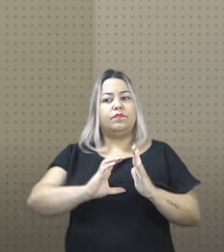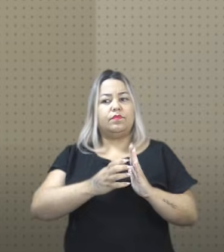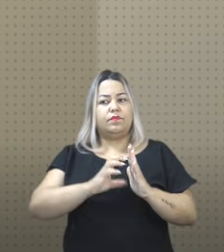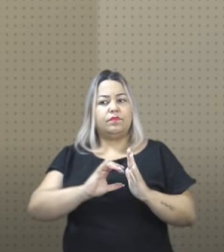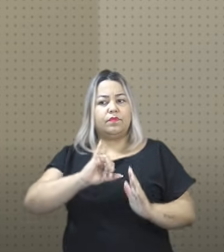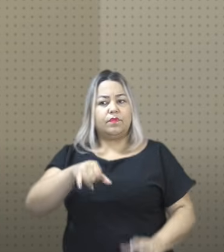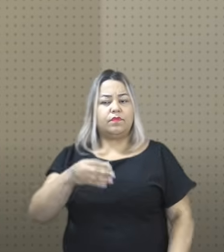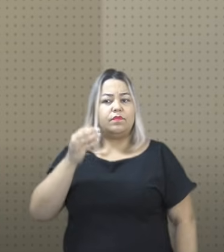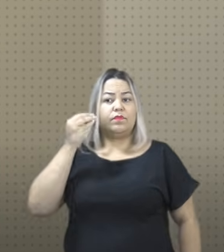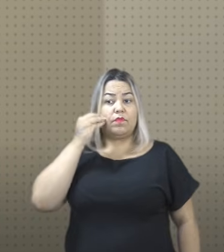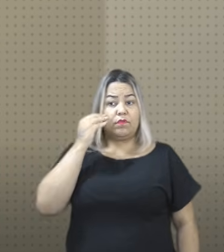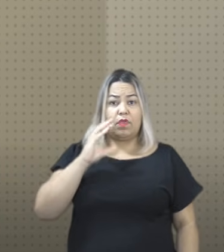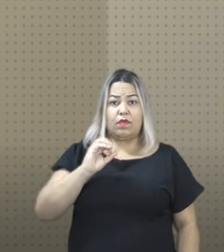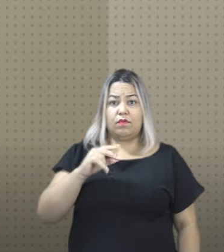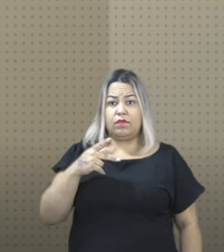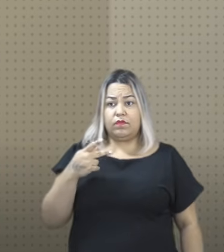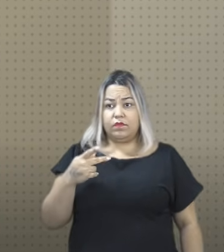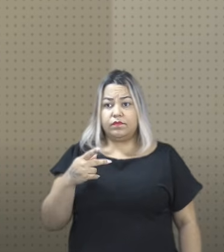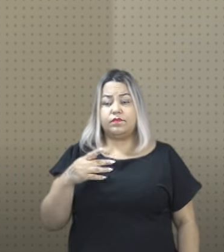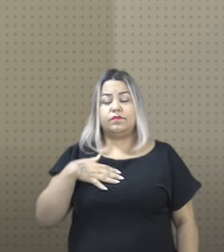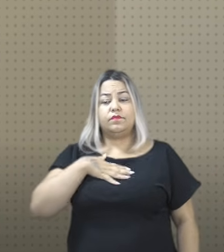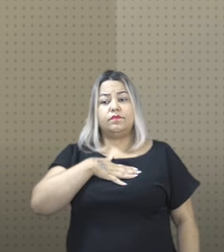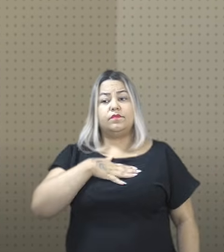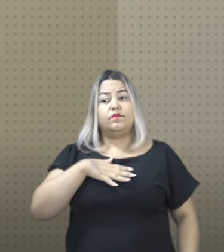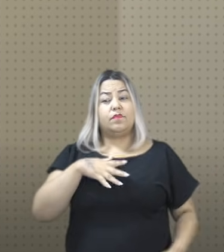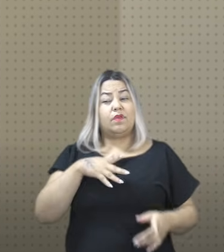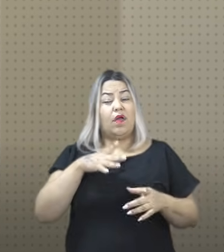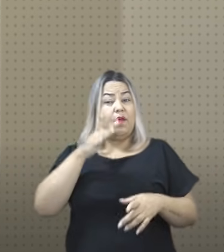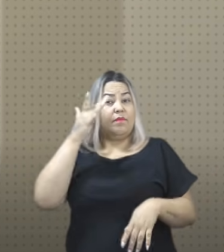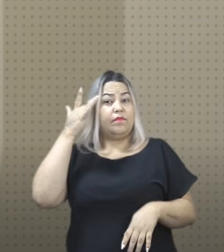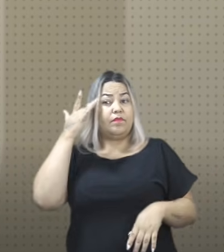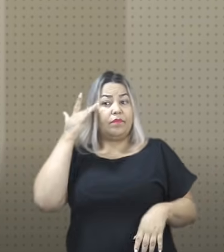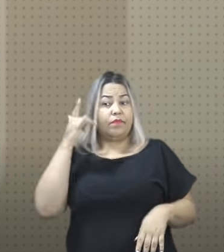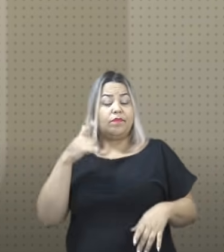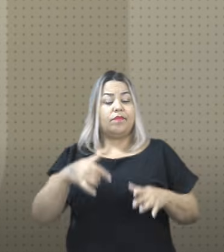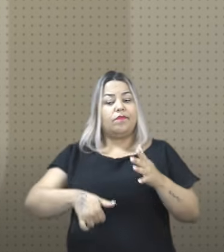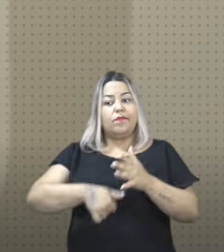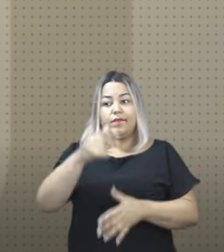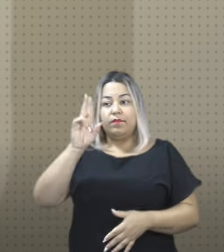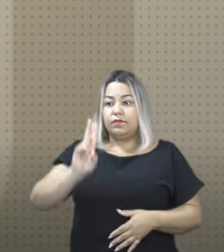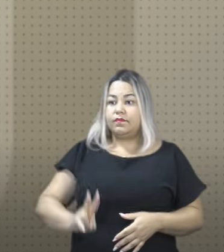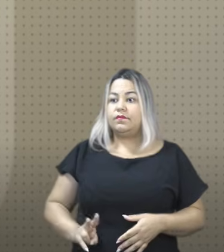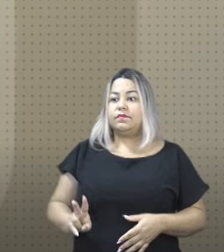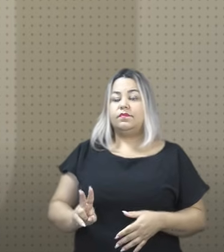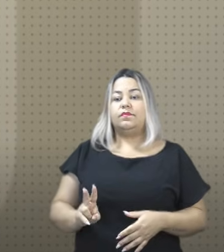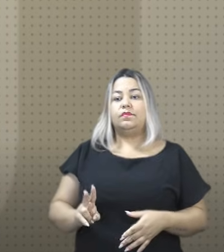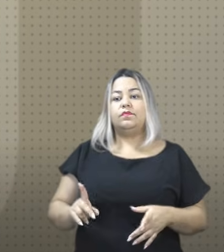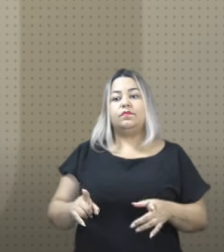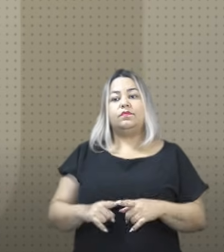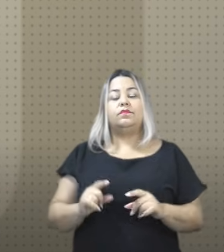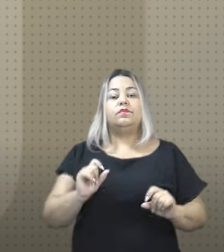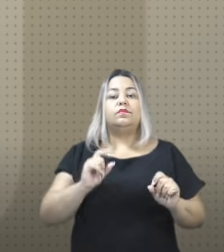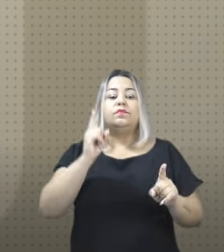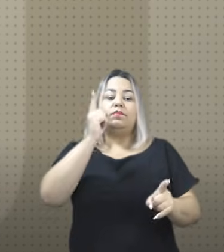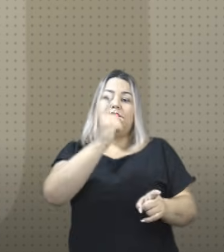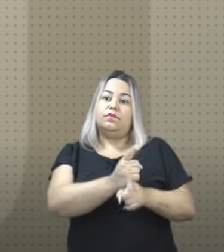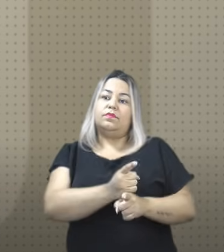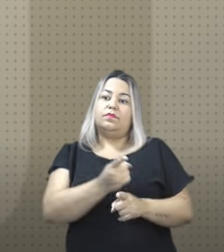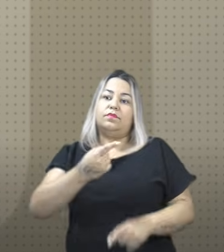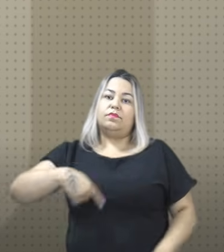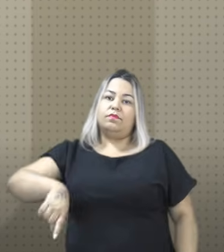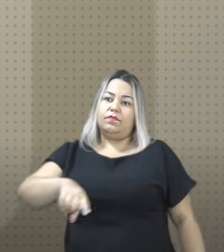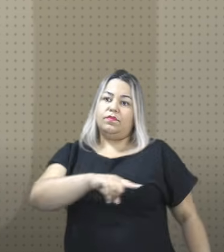a COP, nós estaremos realizando amanhã, pela primeira vez na história, um encontro dos